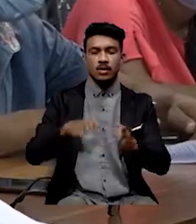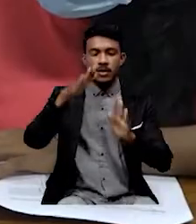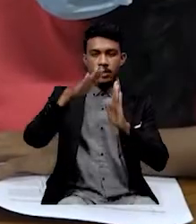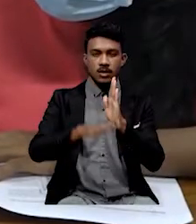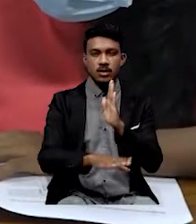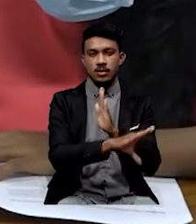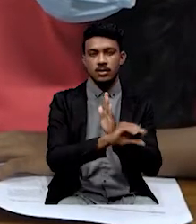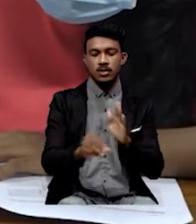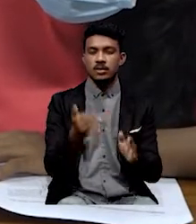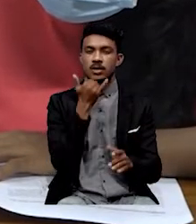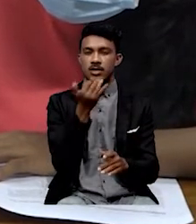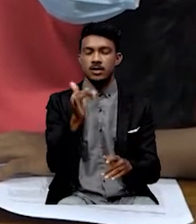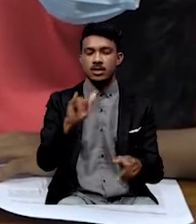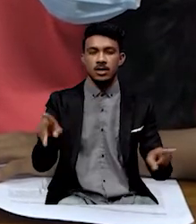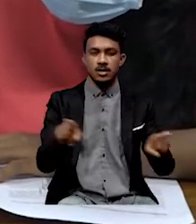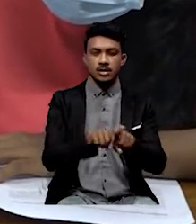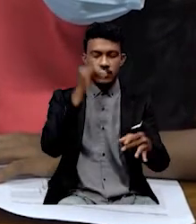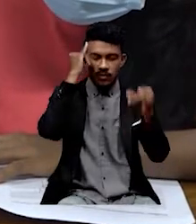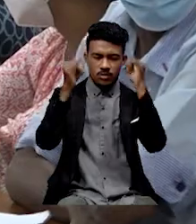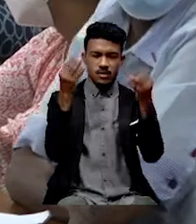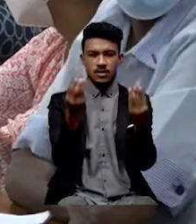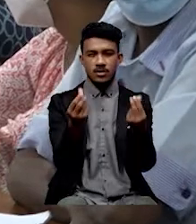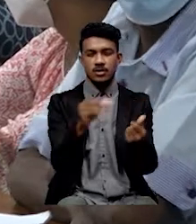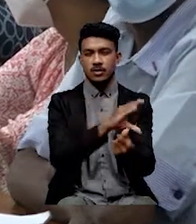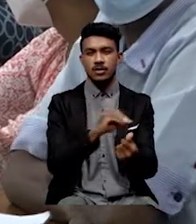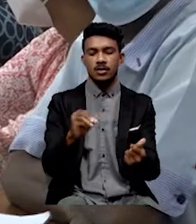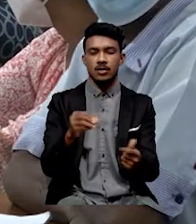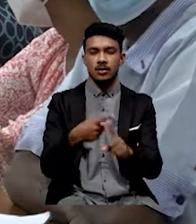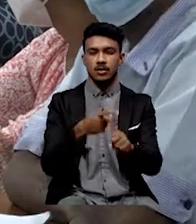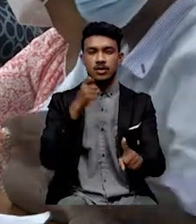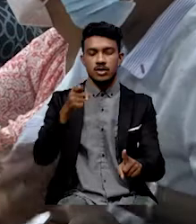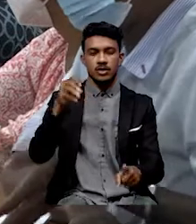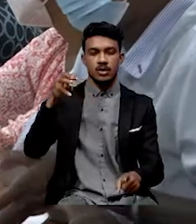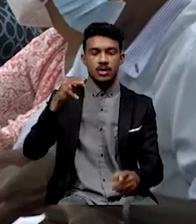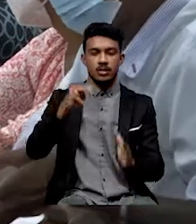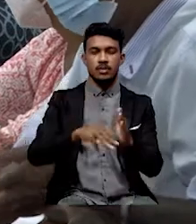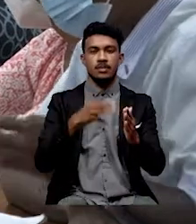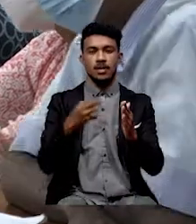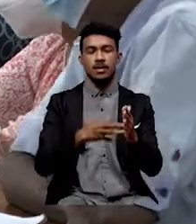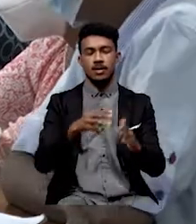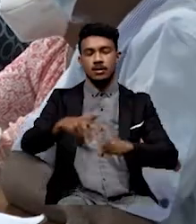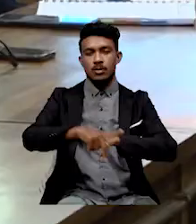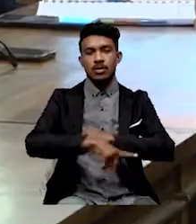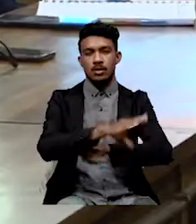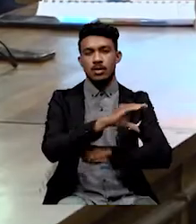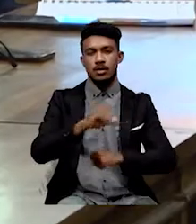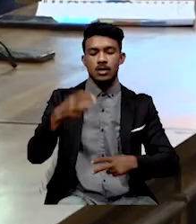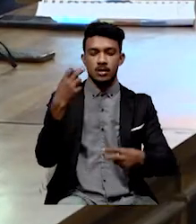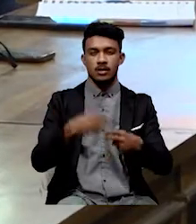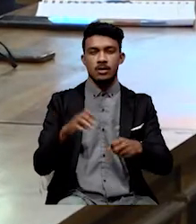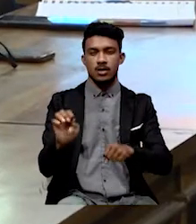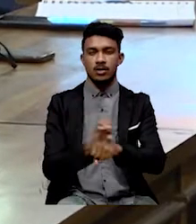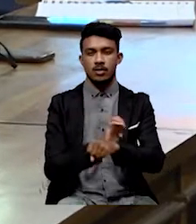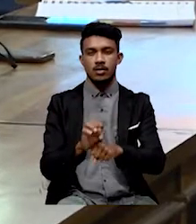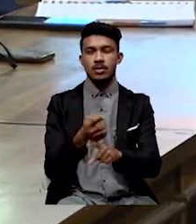irregularidade Sira, nessa misinformação, no manipulação, mas russi media nain, intervenção política, no influência econômica, russi